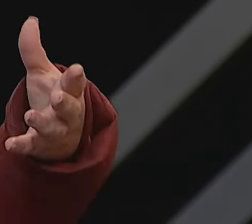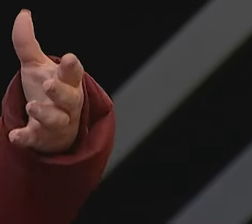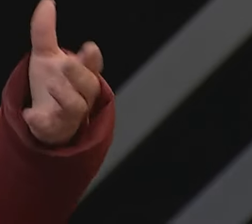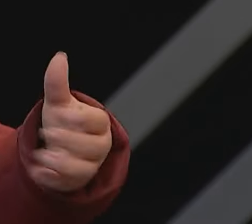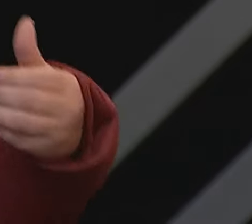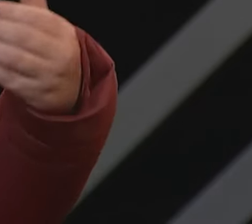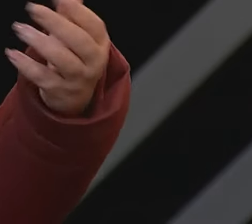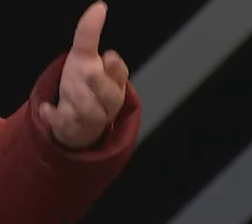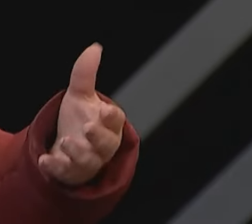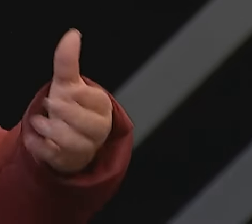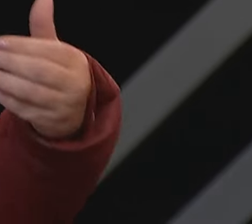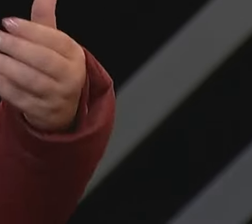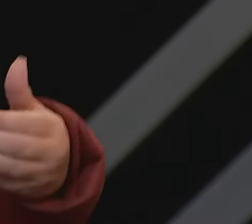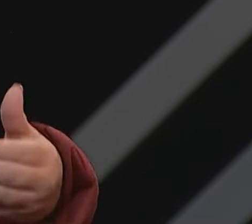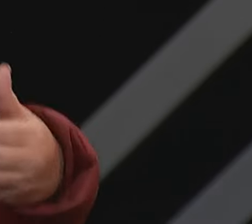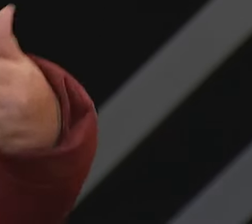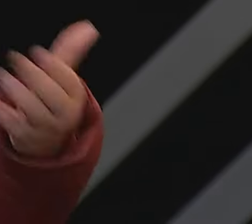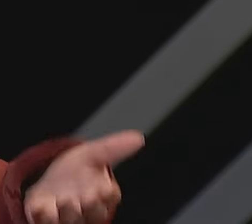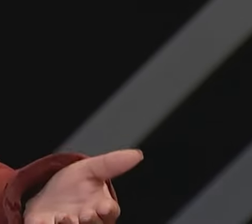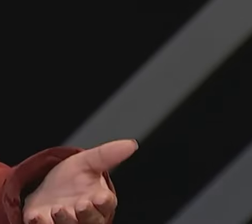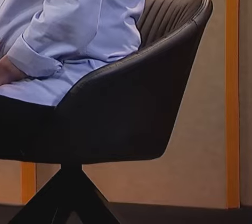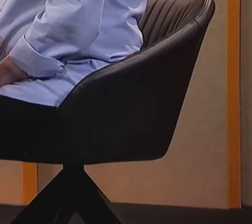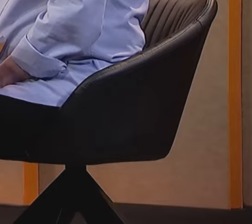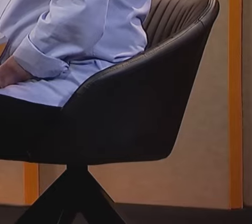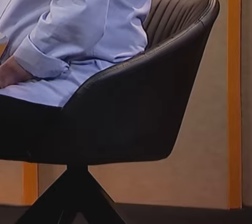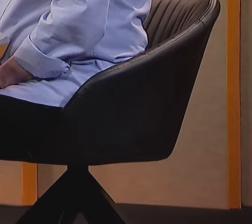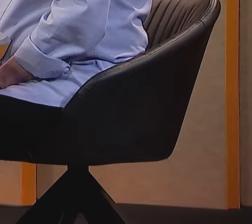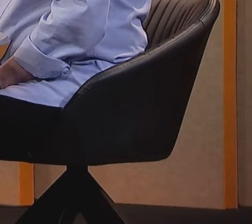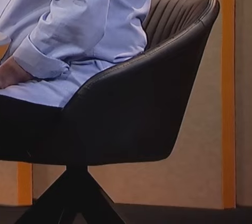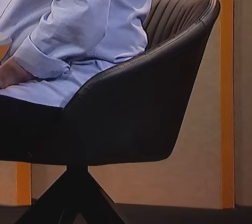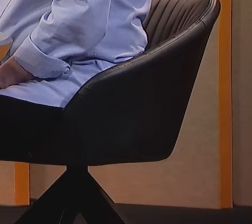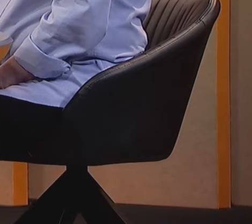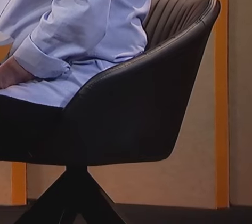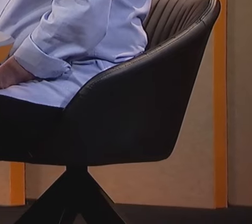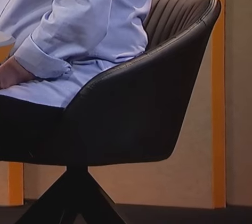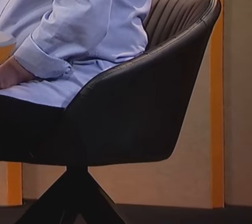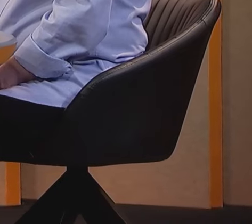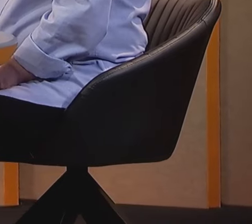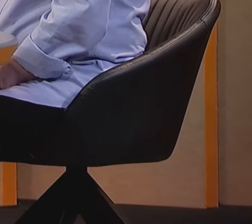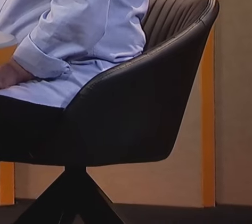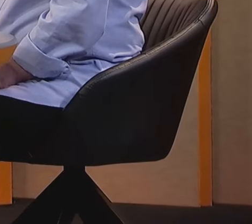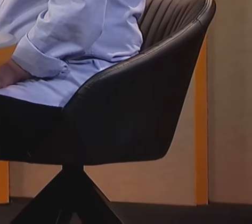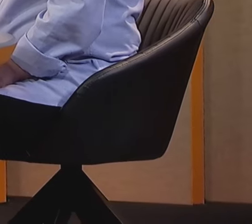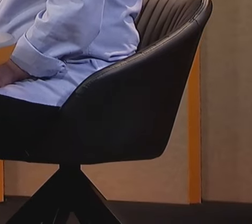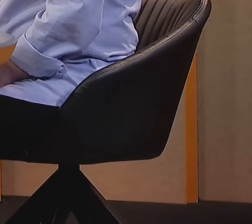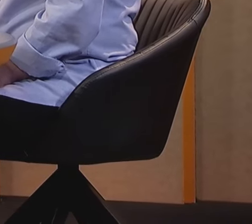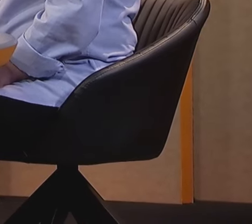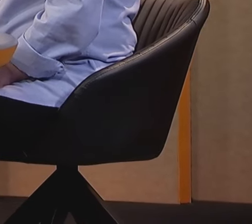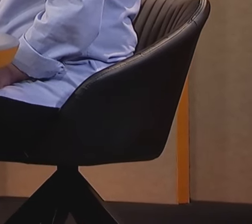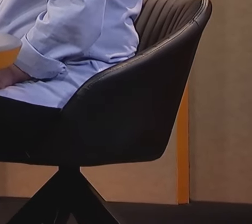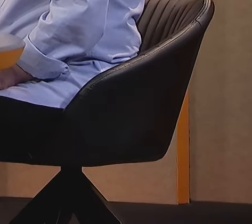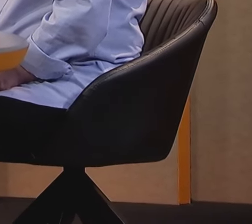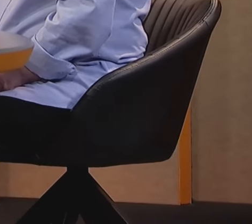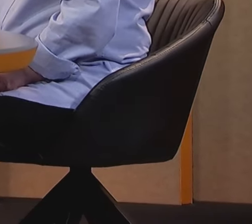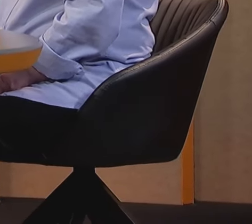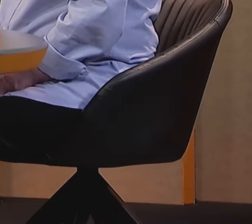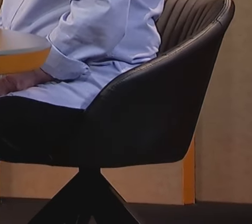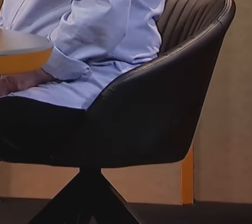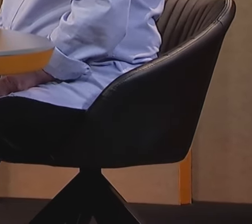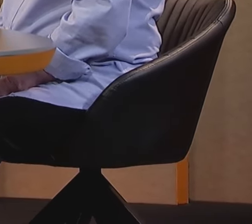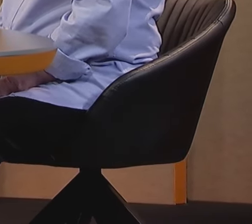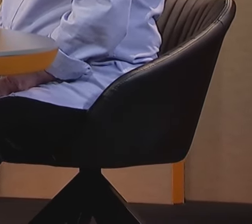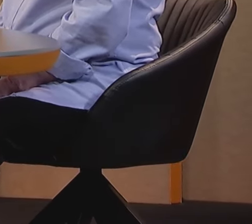mãe estar naquela situação de perder um filho para o crime. Então, assim, a gente lida com a morte e cria uma couraça quando